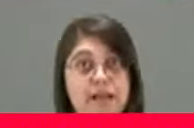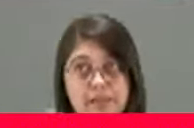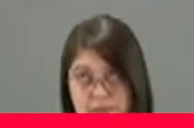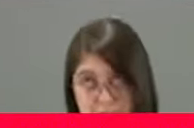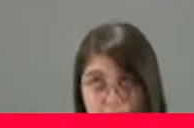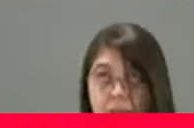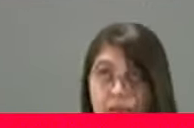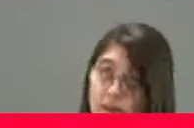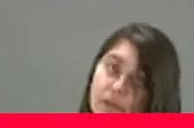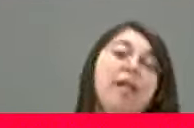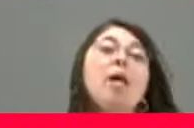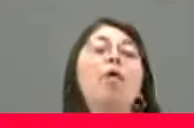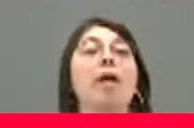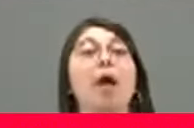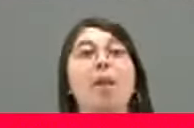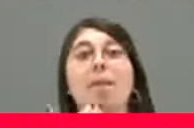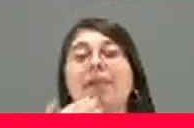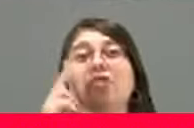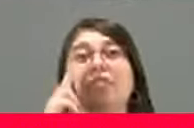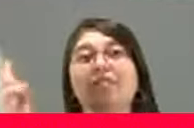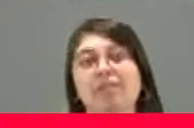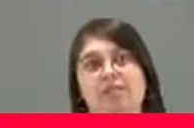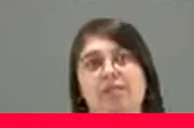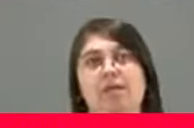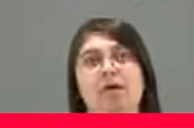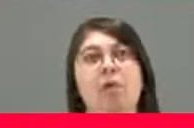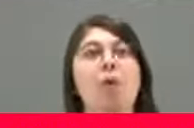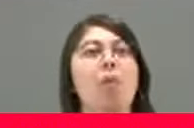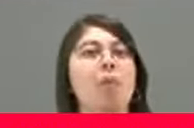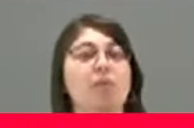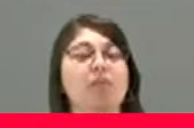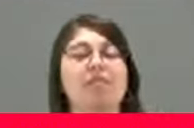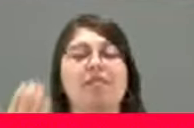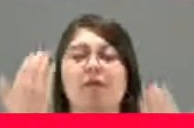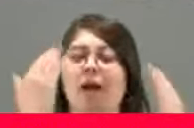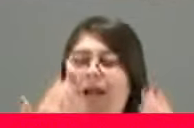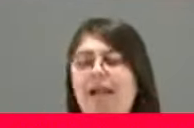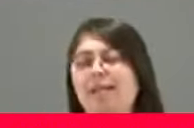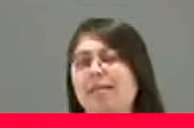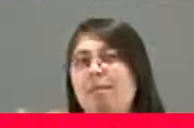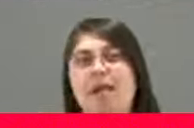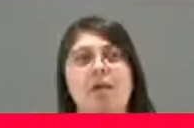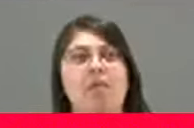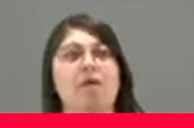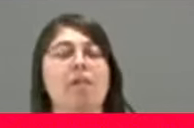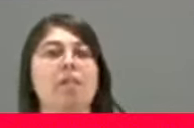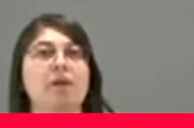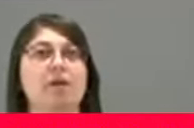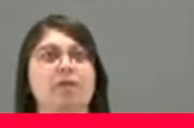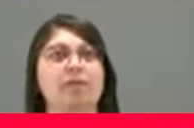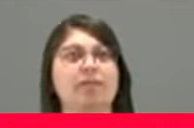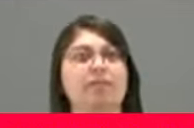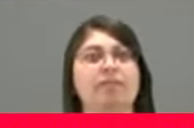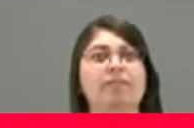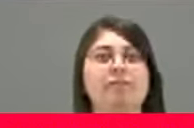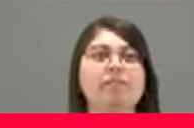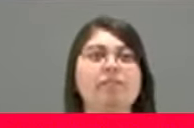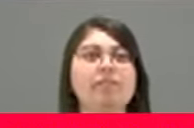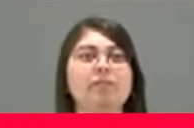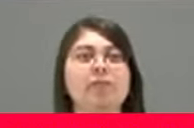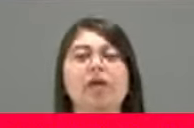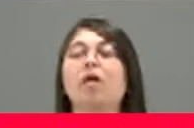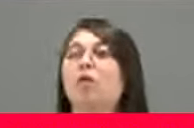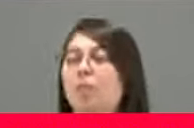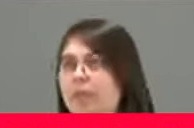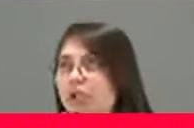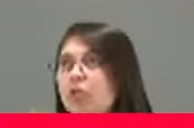não. Porque senão eu gostaria de pedir vista para poder fazer uma análise melhor. Primeiro pedido de destaque, senador Carlos Viana, ele fez. Permanece